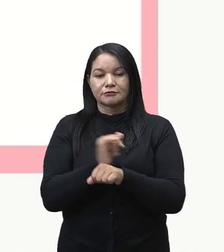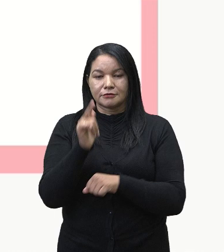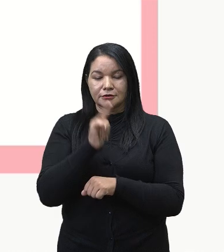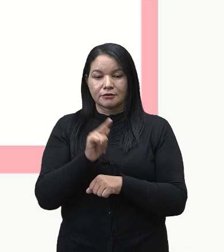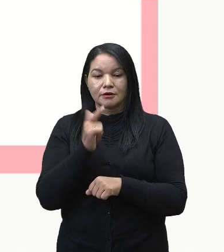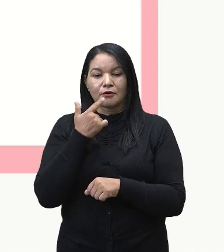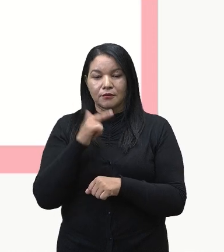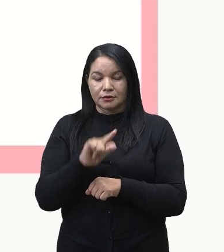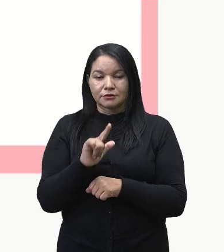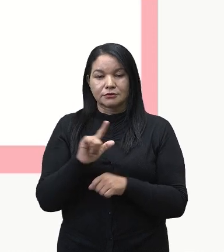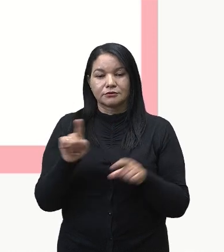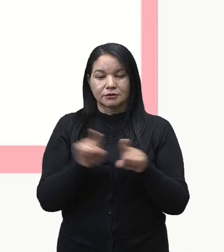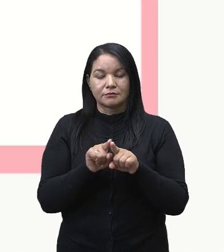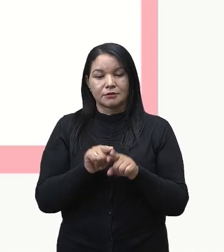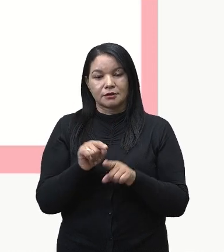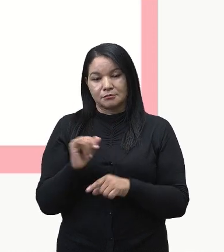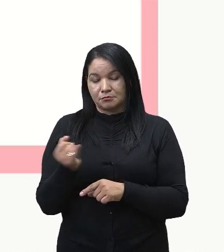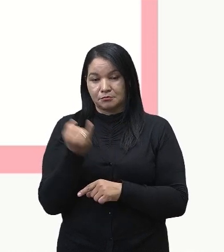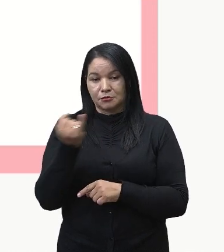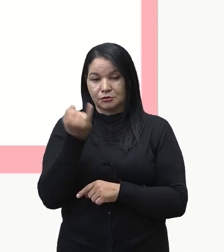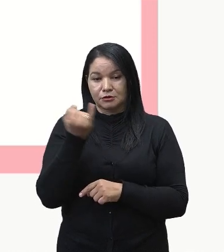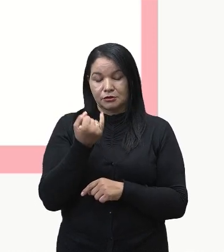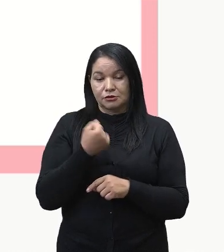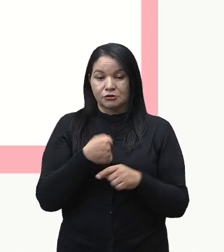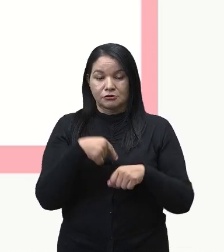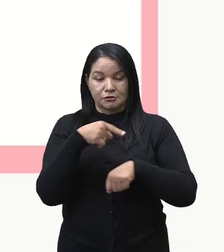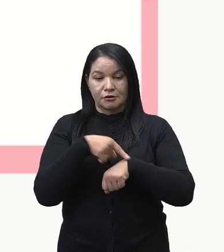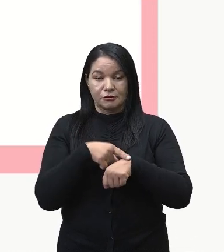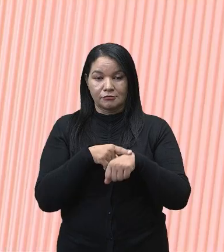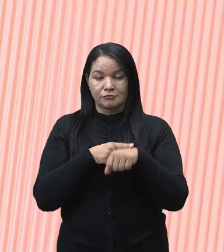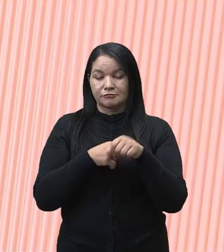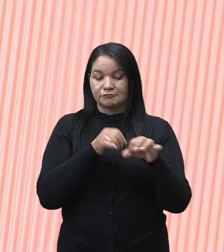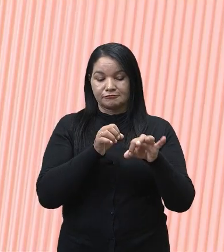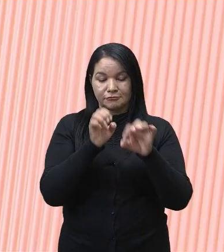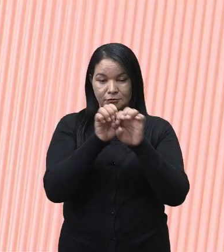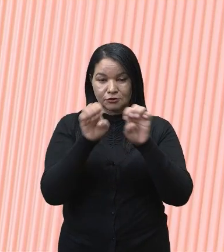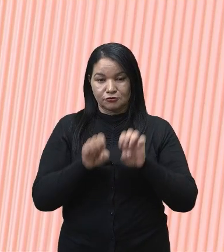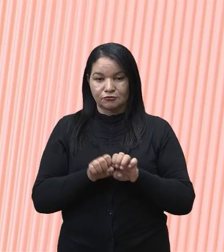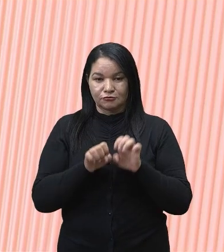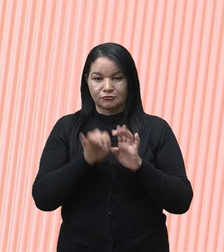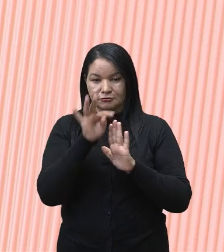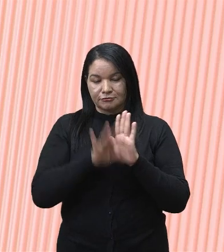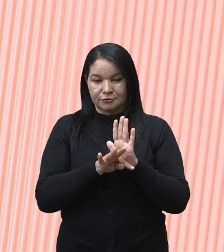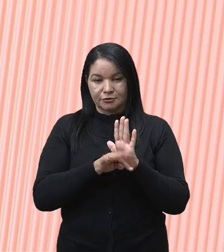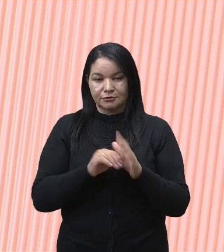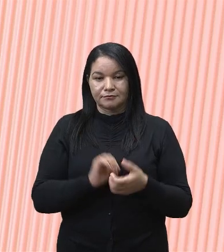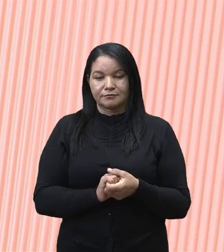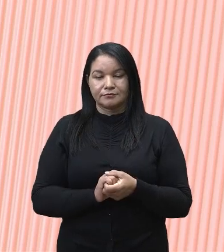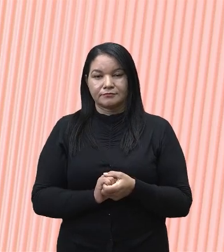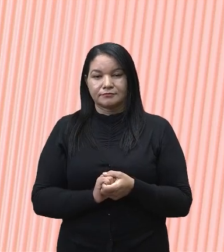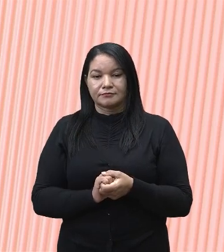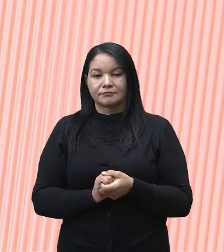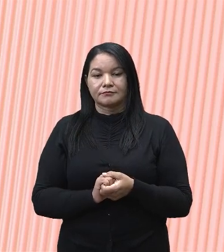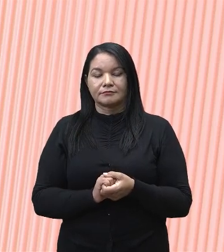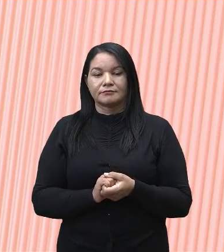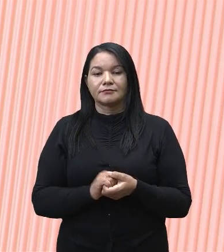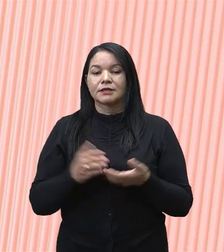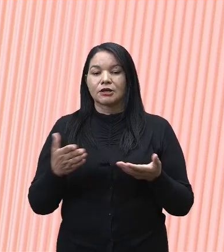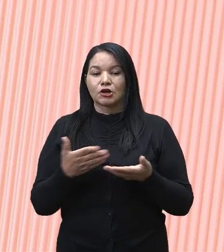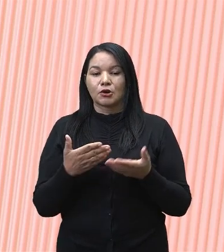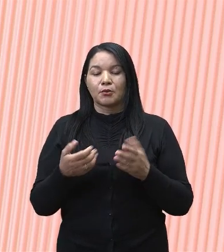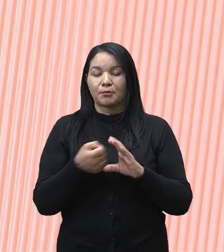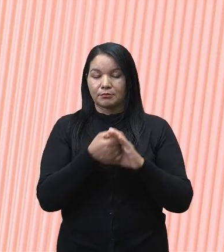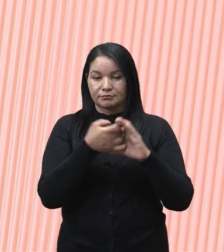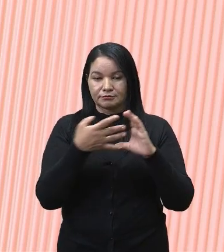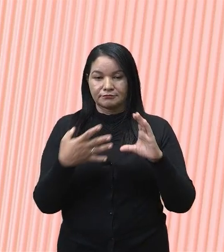né, essenciais no momento da estruturação desse texto. Agora vamos à classificação